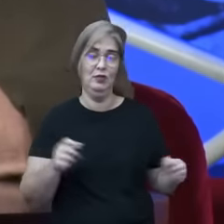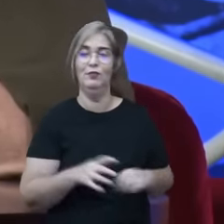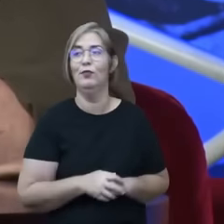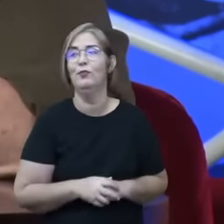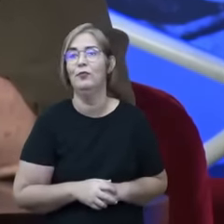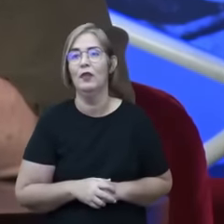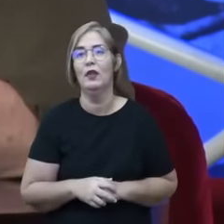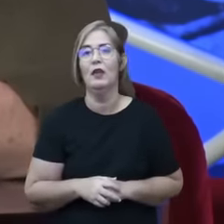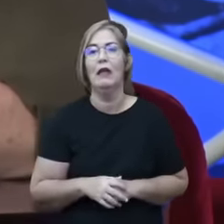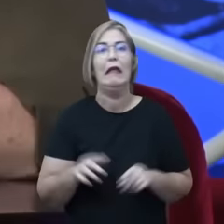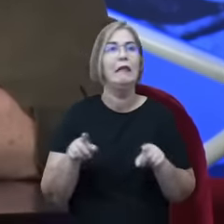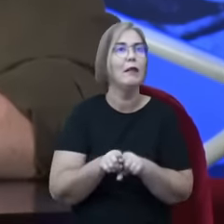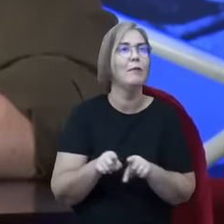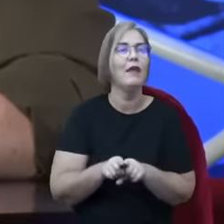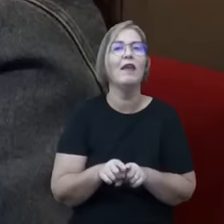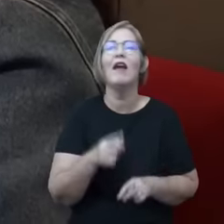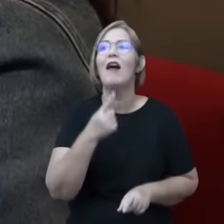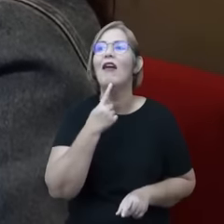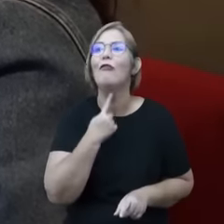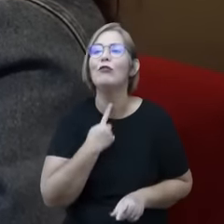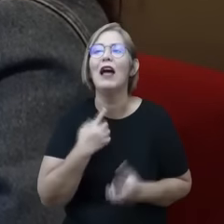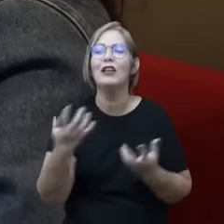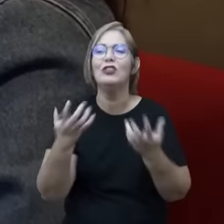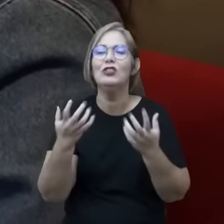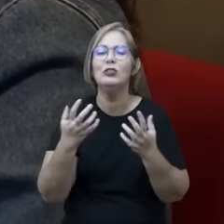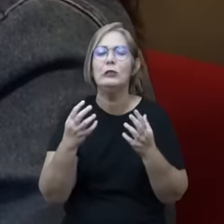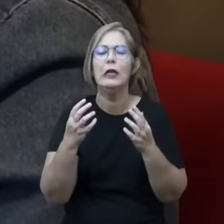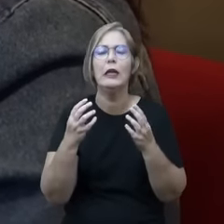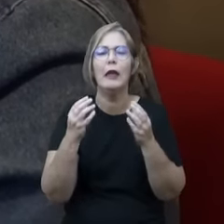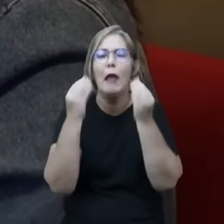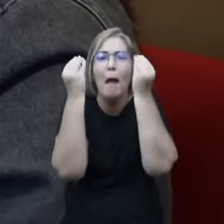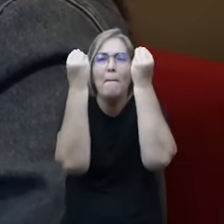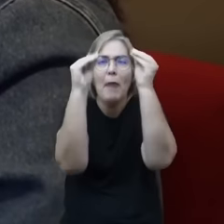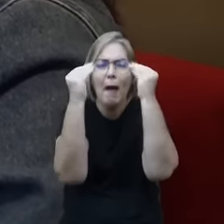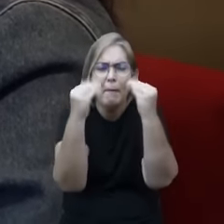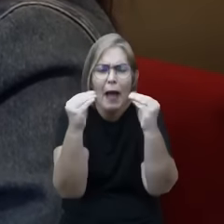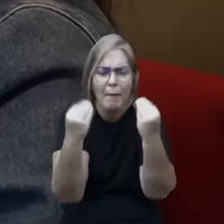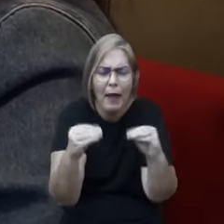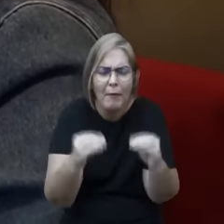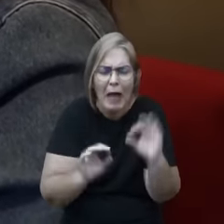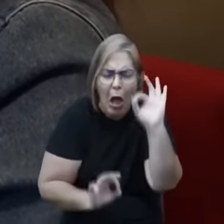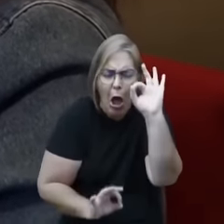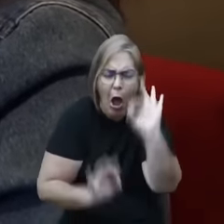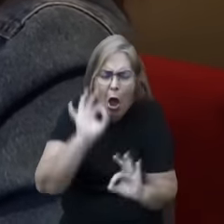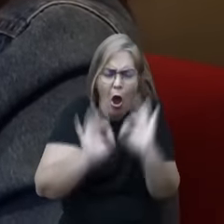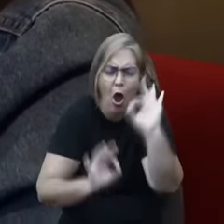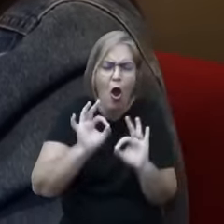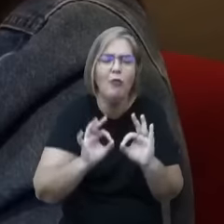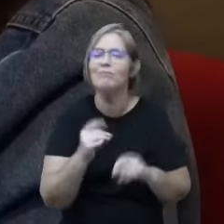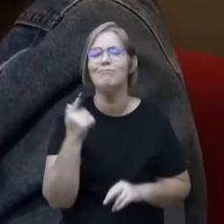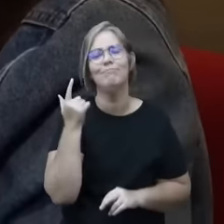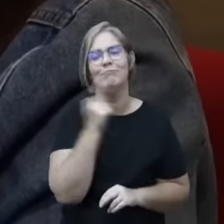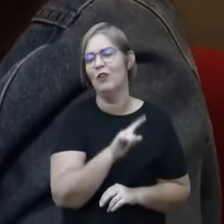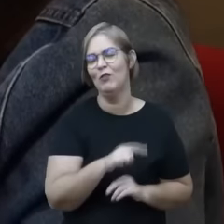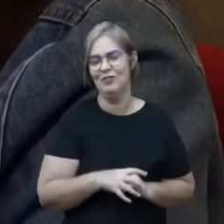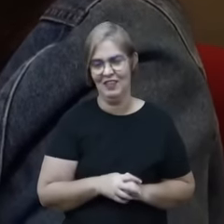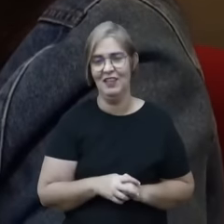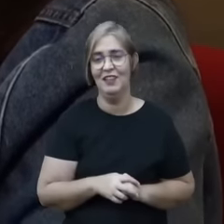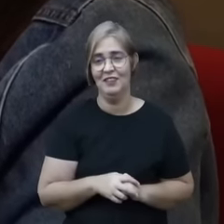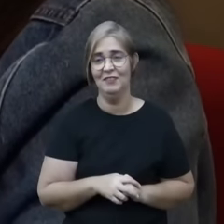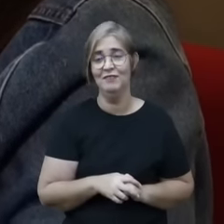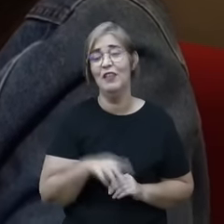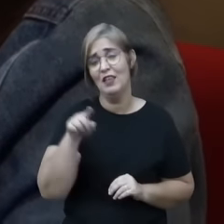choque entre a necessidade da razão de ordenar tudo, mas a sua, seu fracasso, seu esgotamento. Tudo isso é são